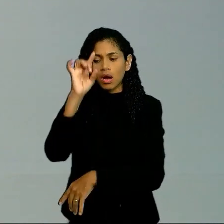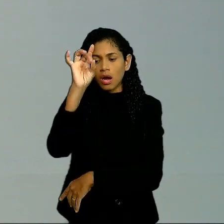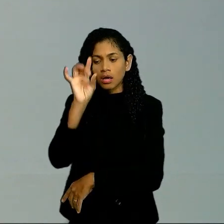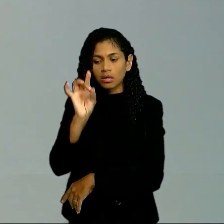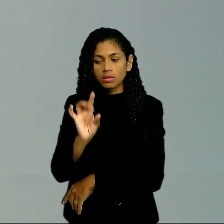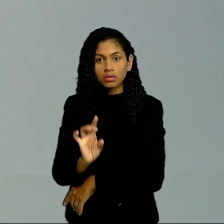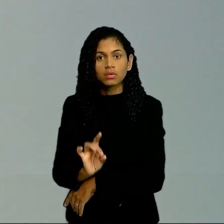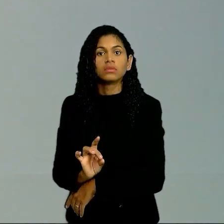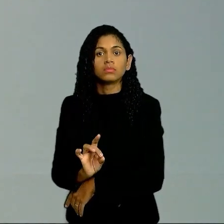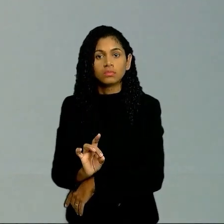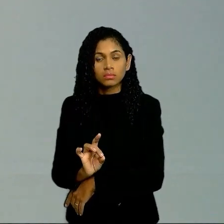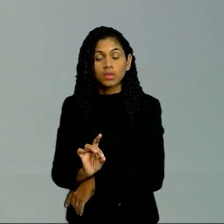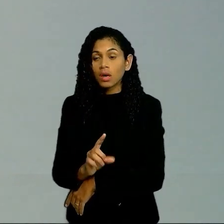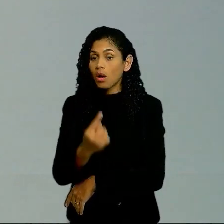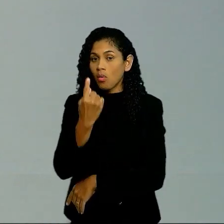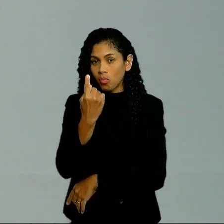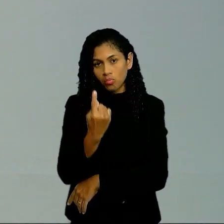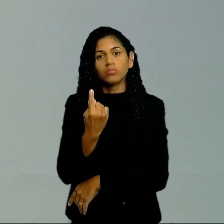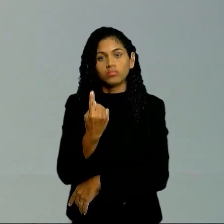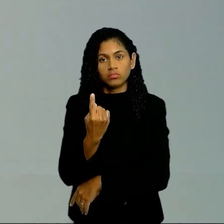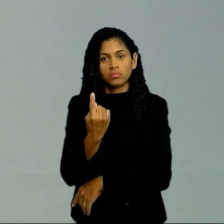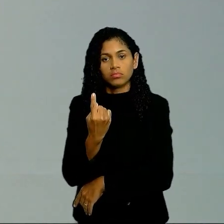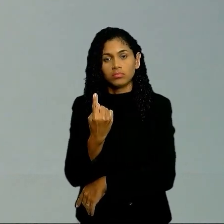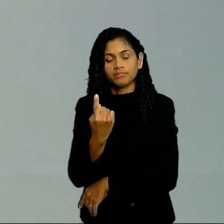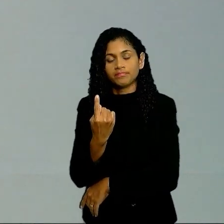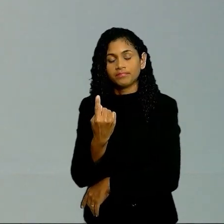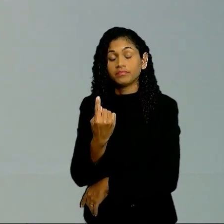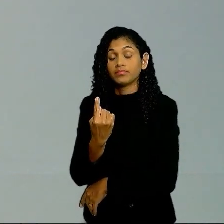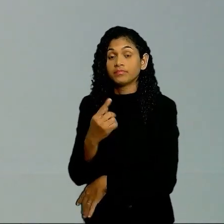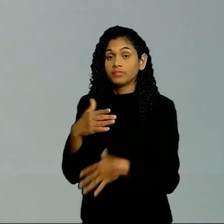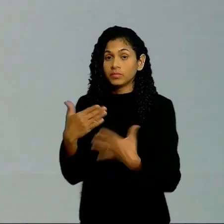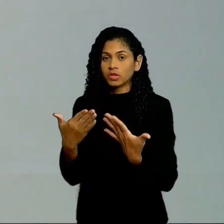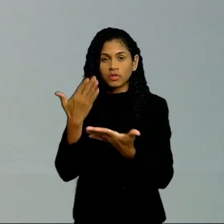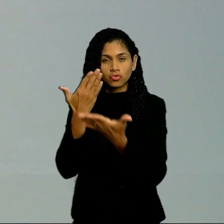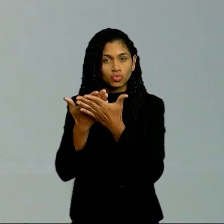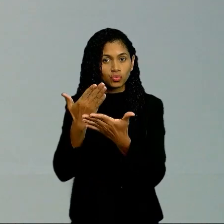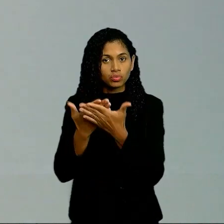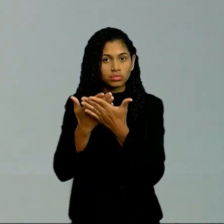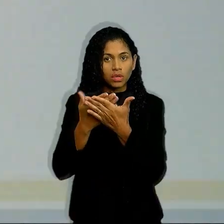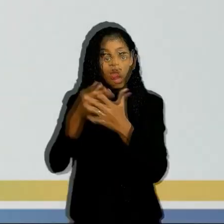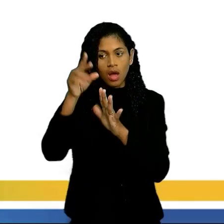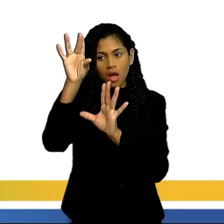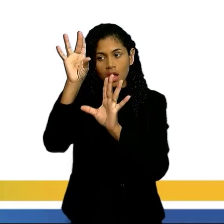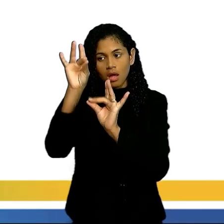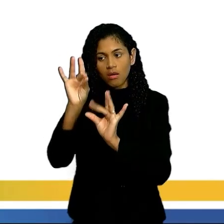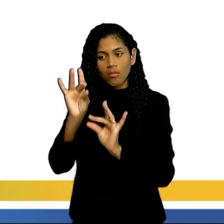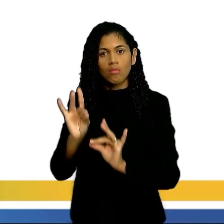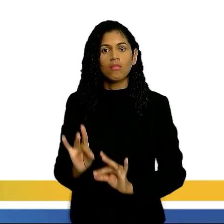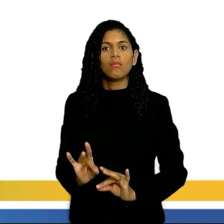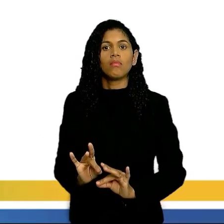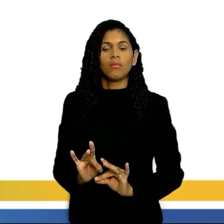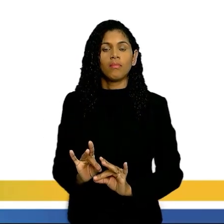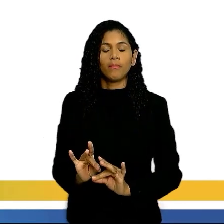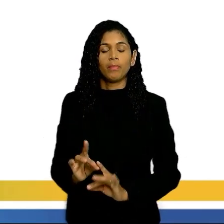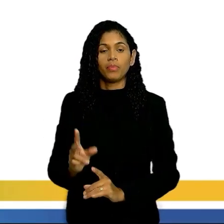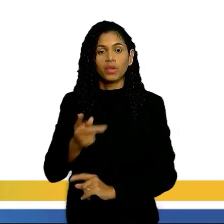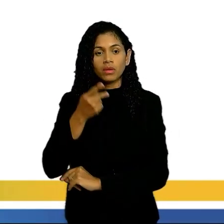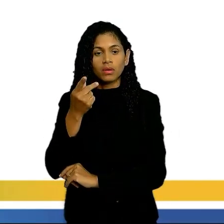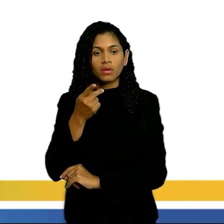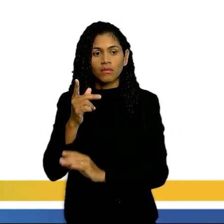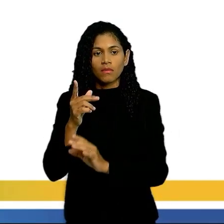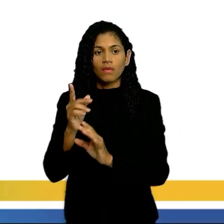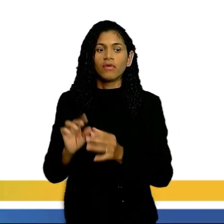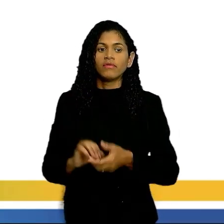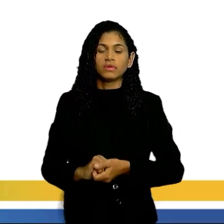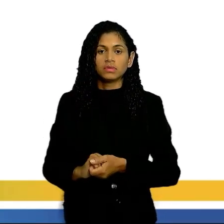situação daquela é uma unidade de medida. Então a gente vai trabalhar com várias. Mas no caso que a gente fala, o